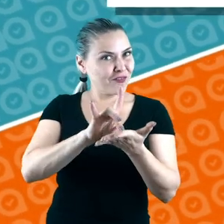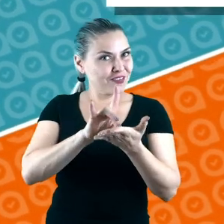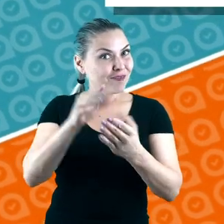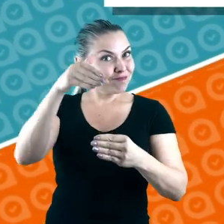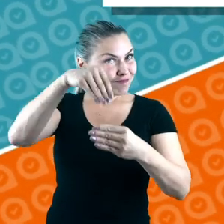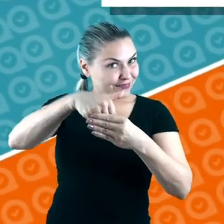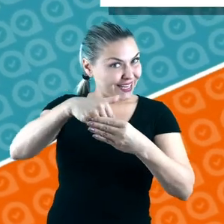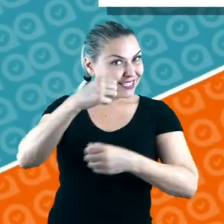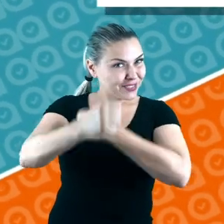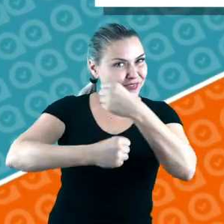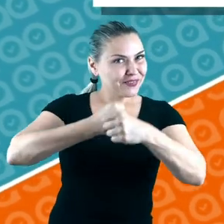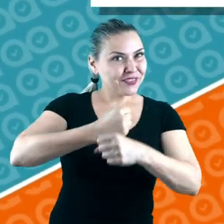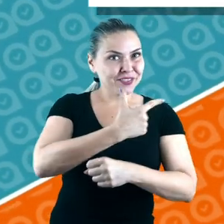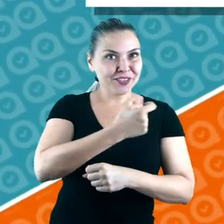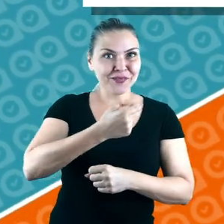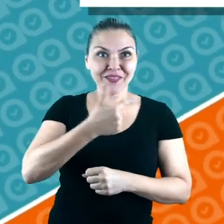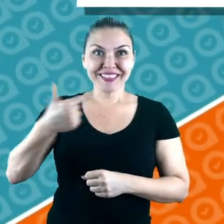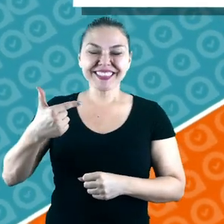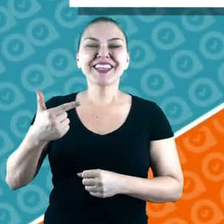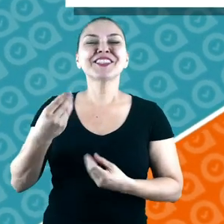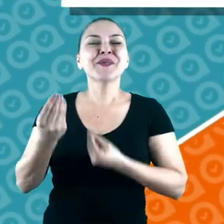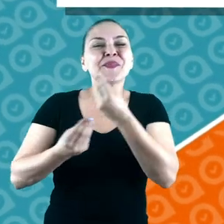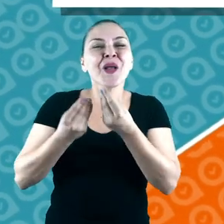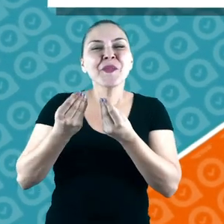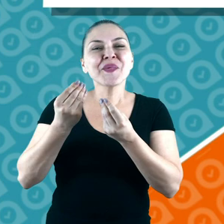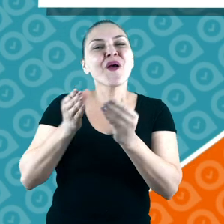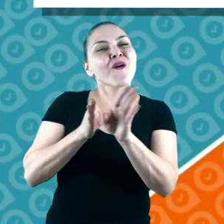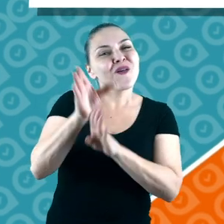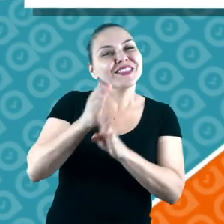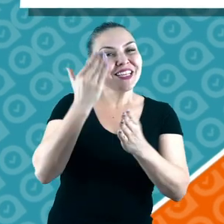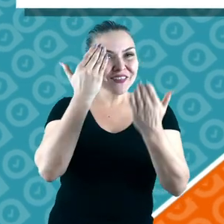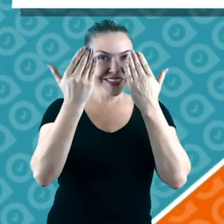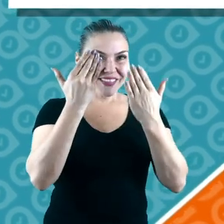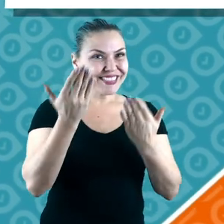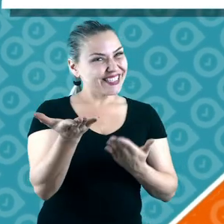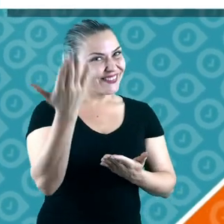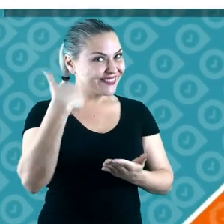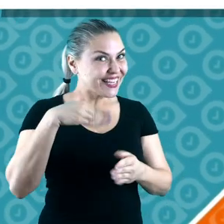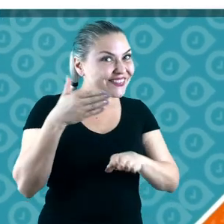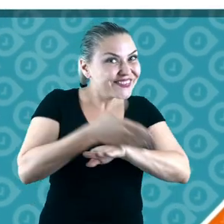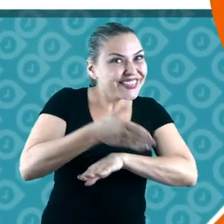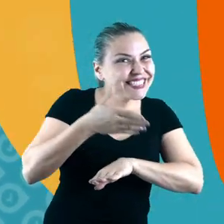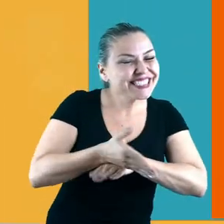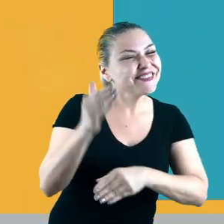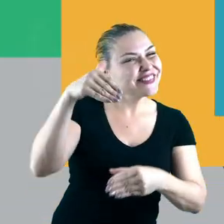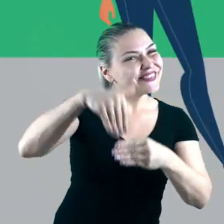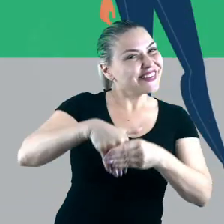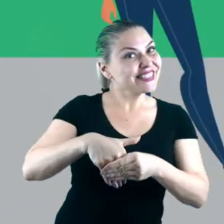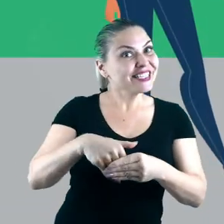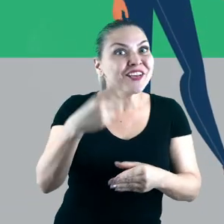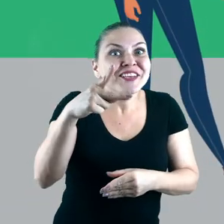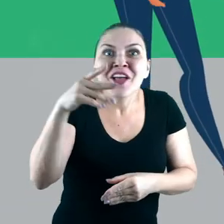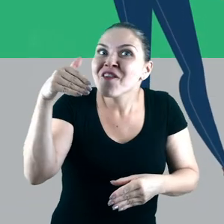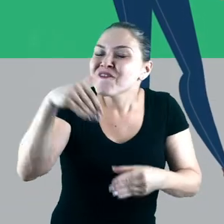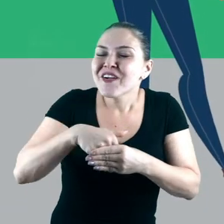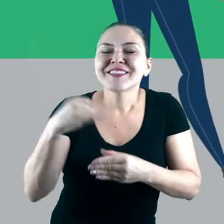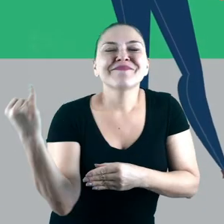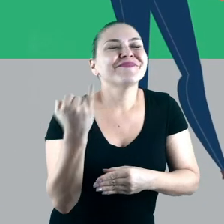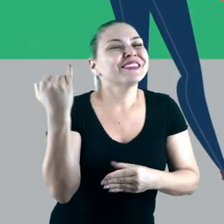site oficial das eleições 2022 do Sistema Conselhos de Psicologia.